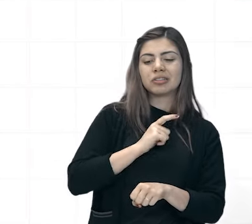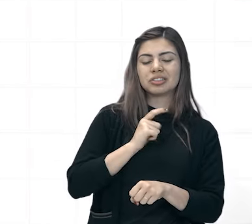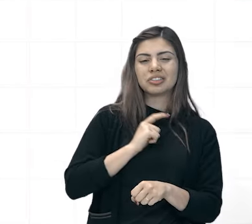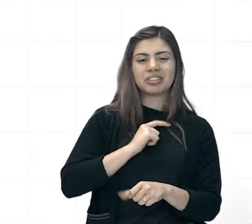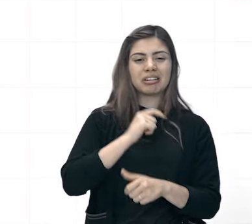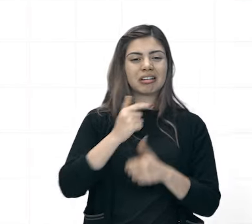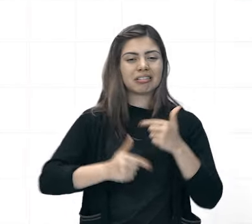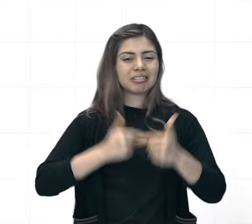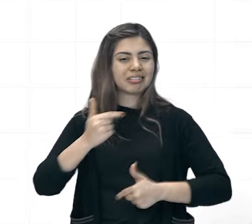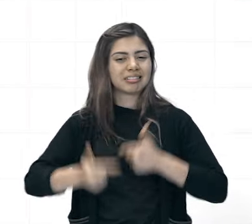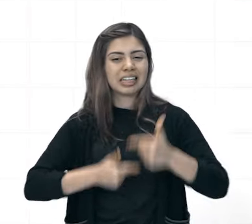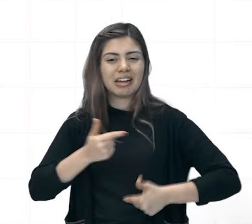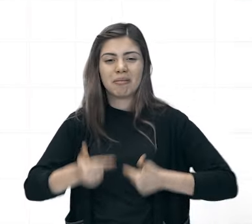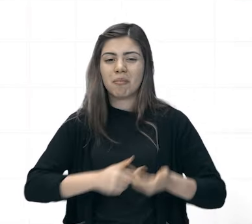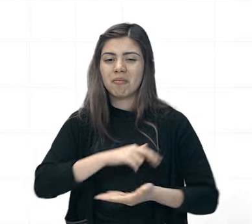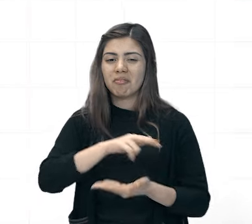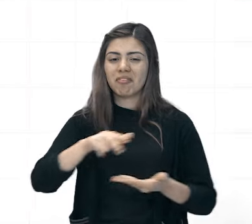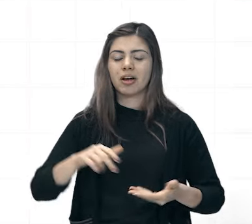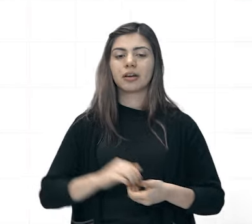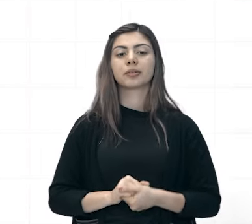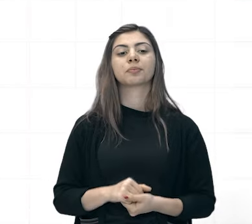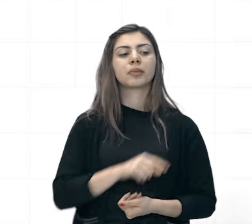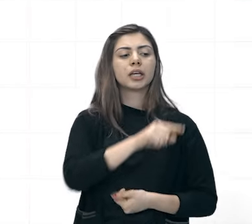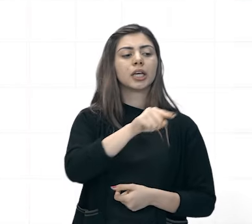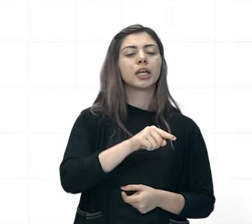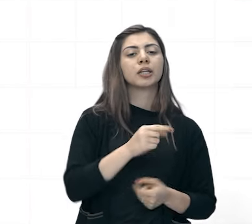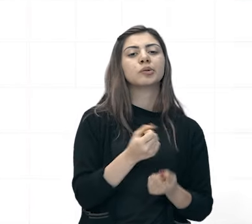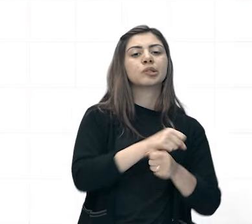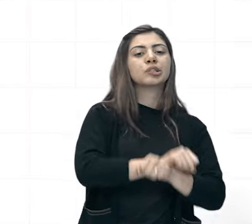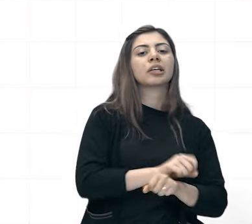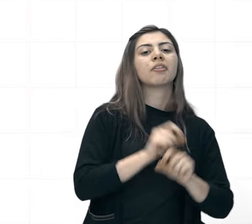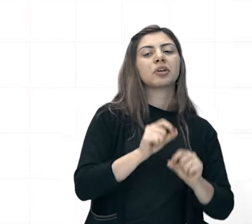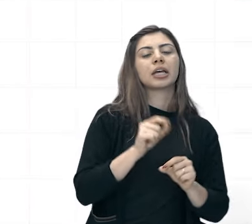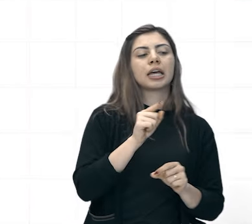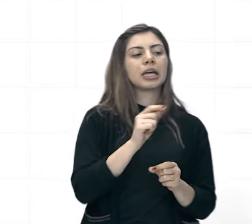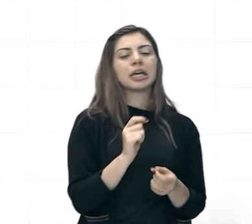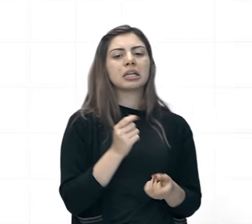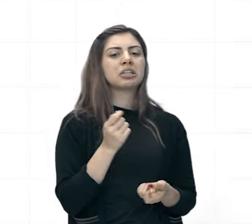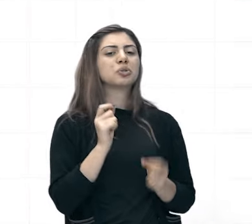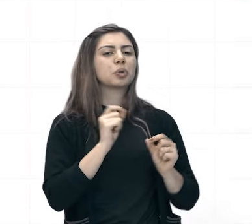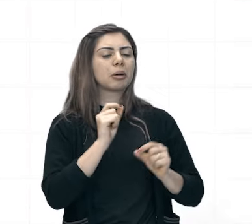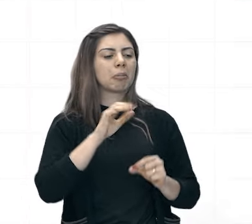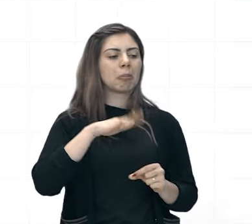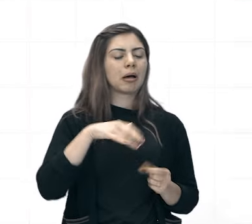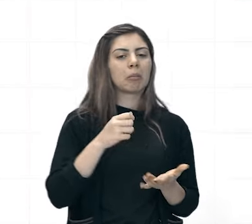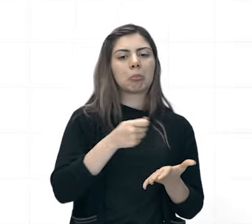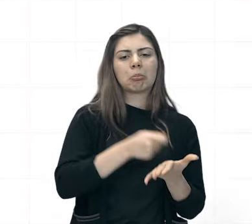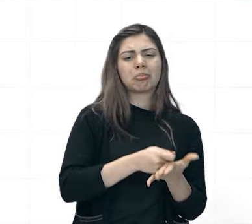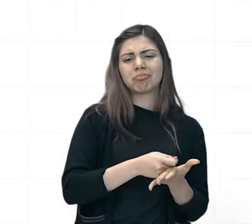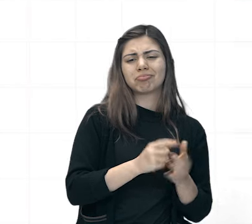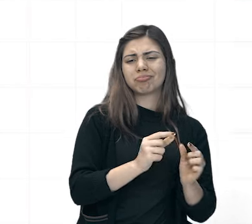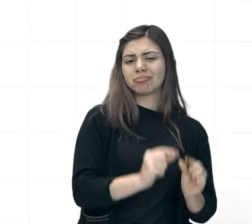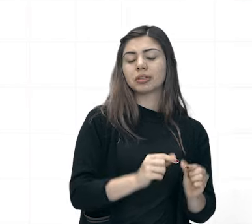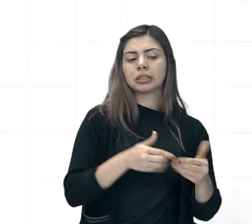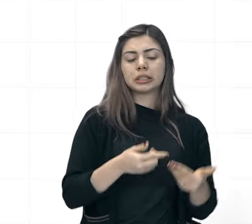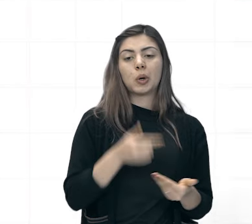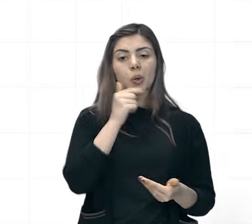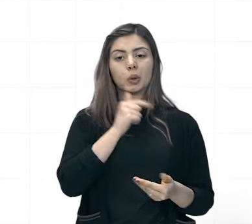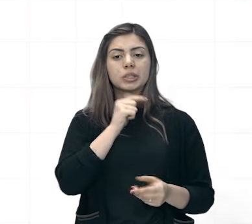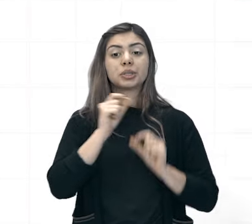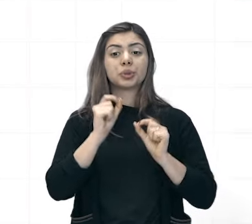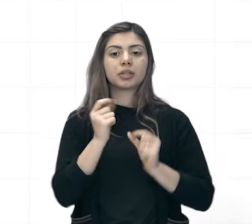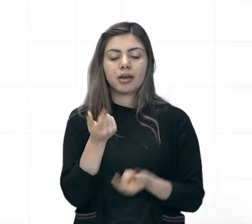atividades. Representavam uma fonte significativa da mão de obra barata, impulsionando a economia